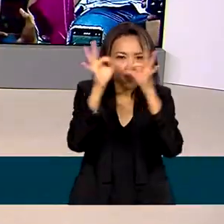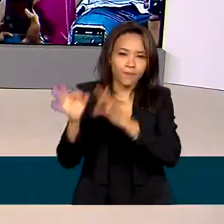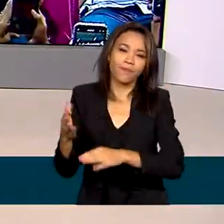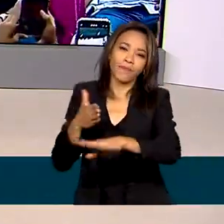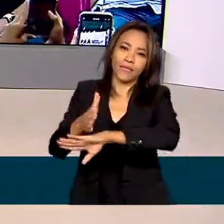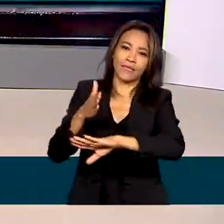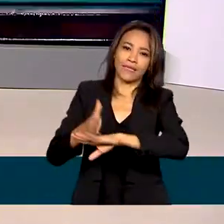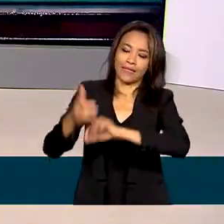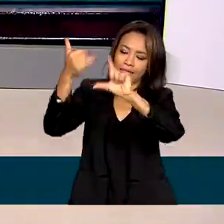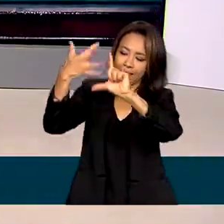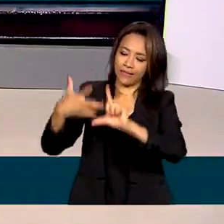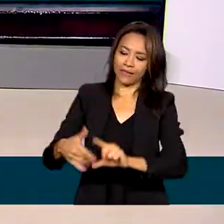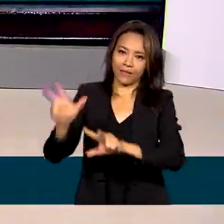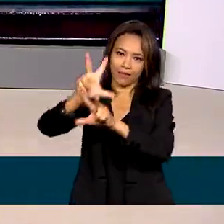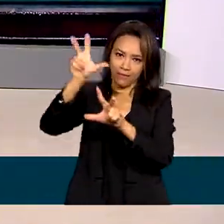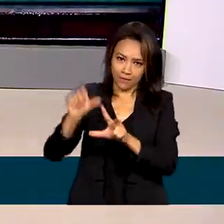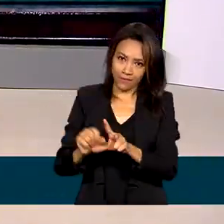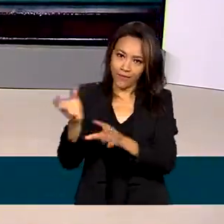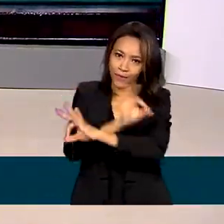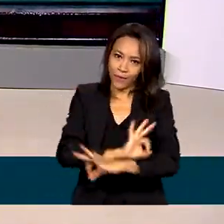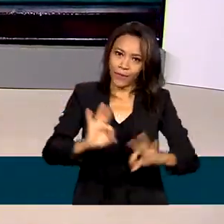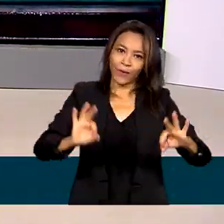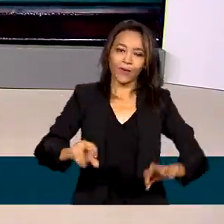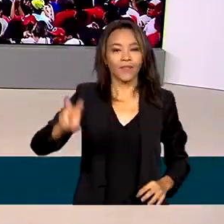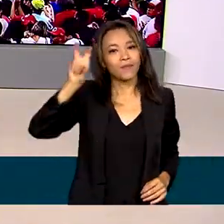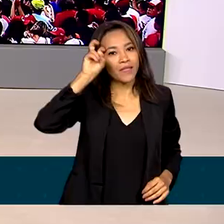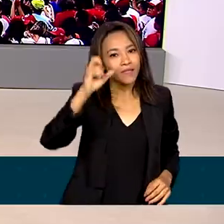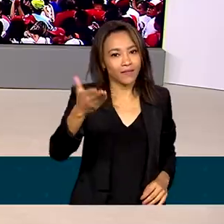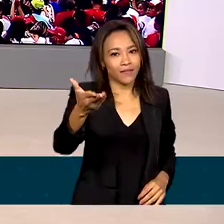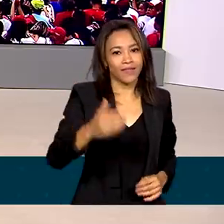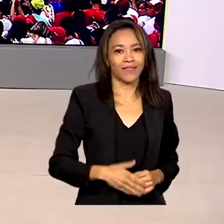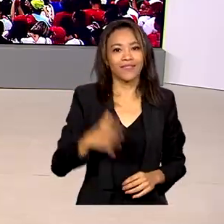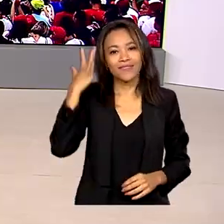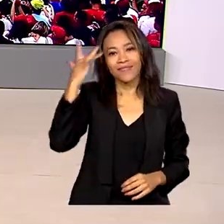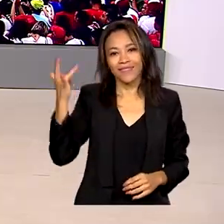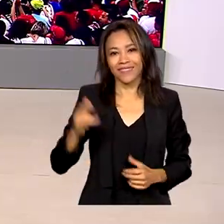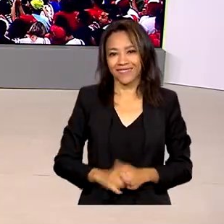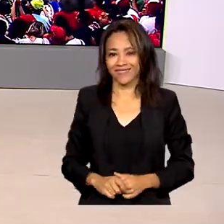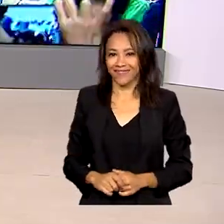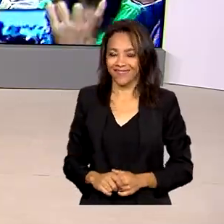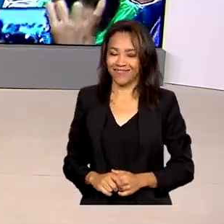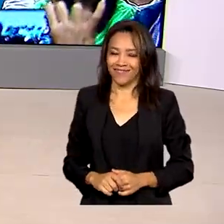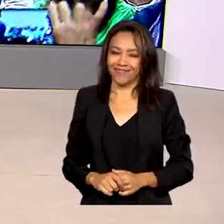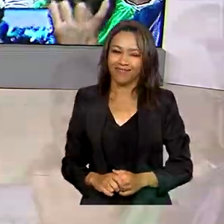acesse as redes sociais da TV Brasil. Uma ótima quinta-feira para você e até amanhã.